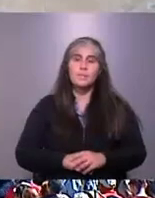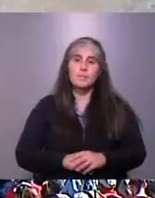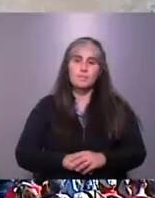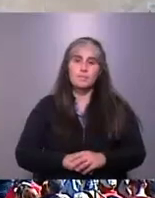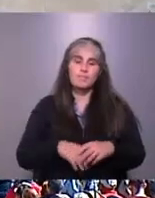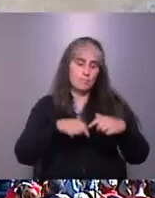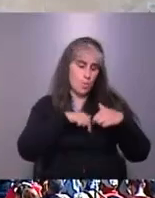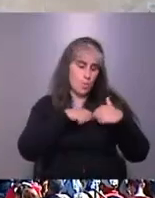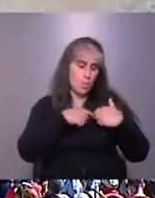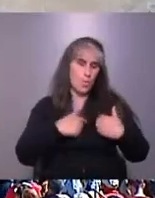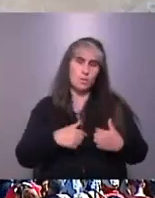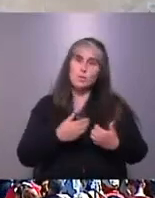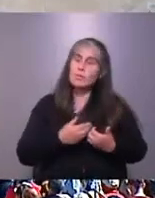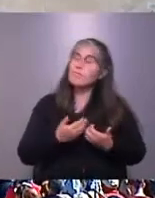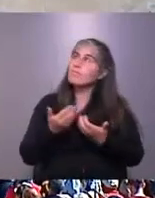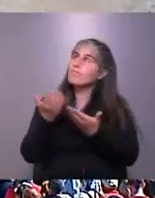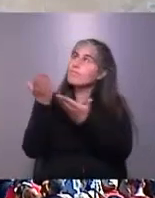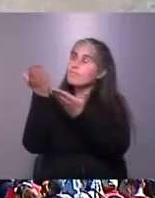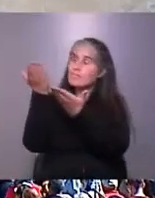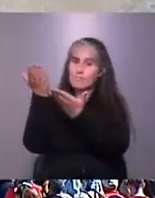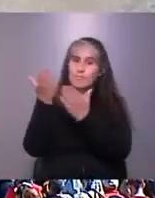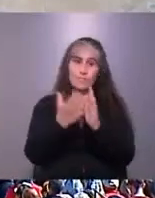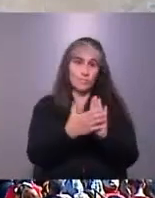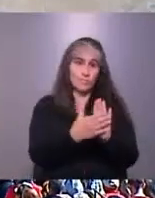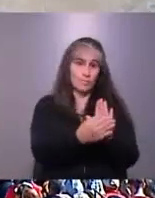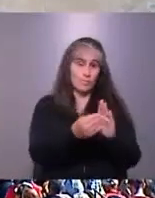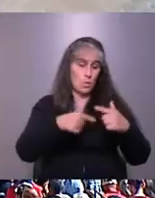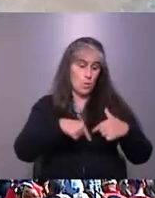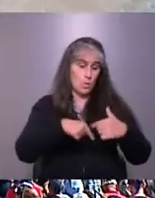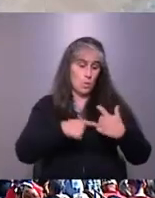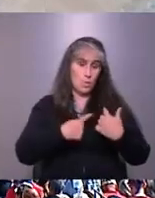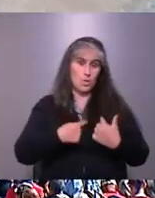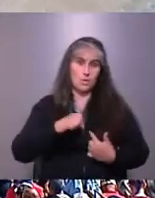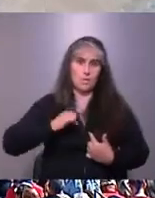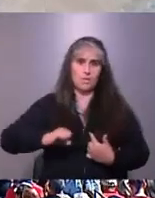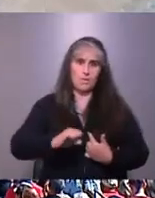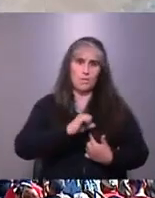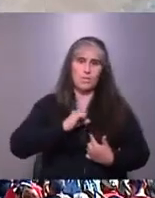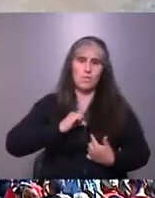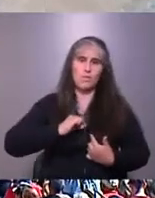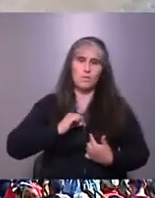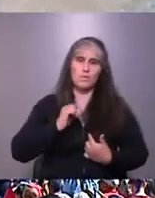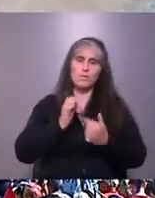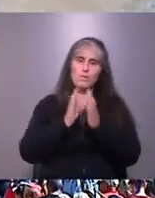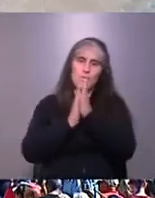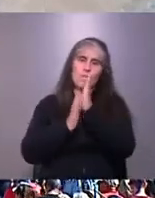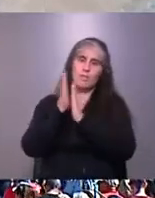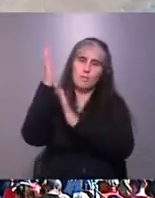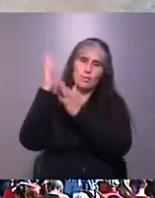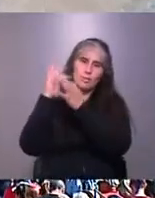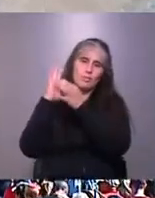nós. Corações ao alto. O nosso coração está